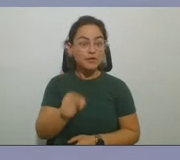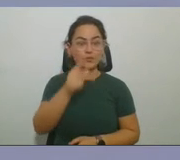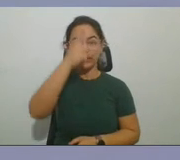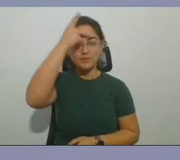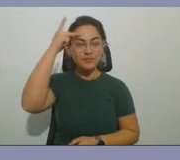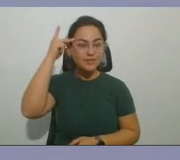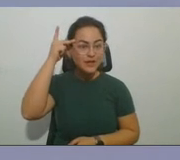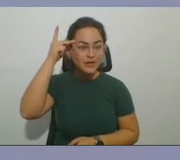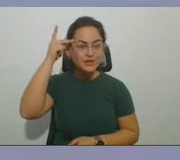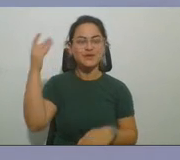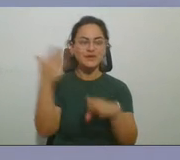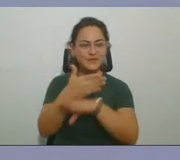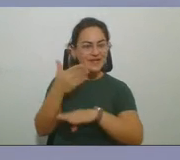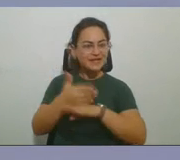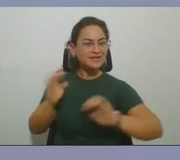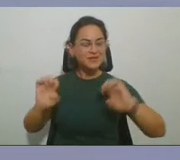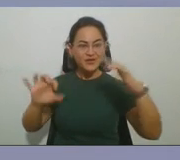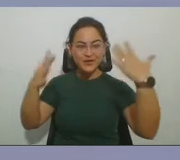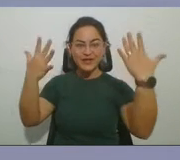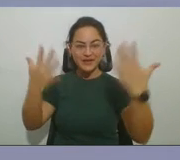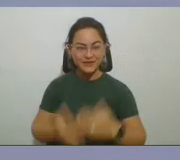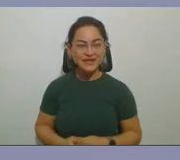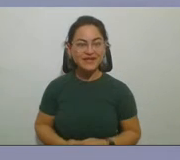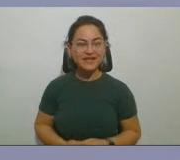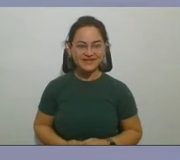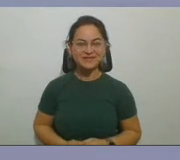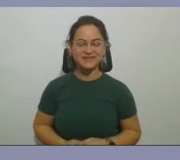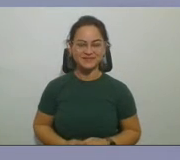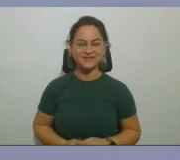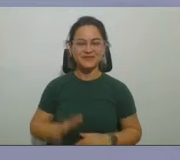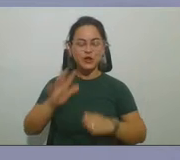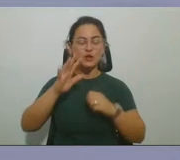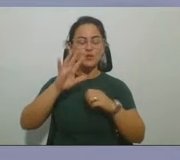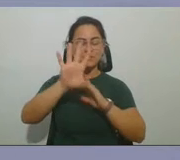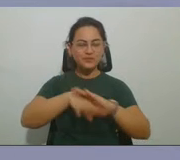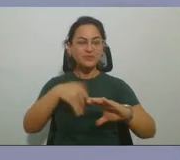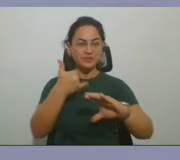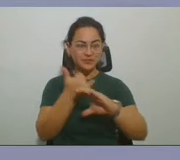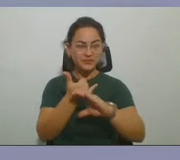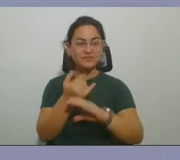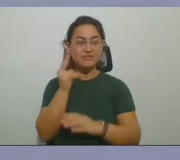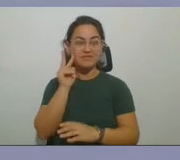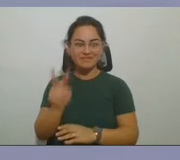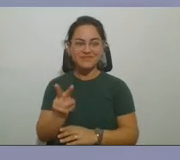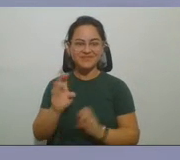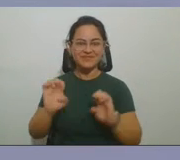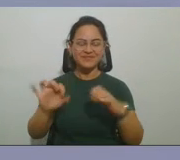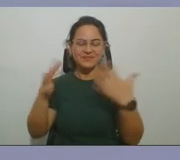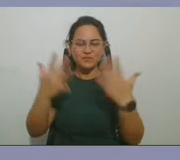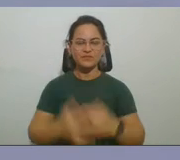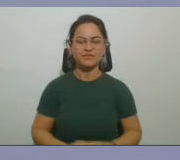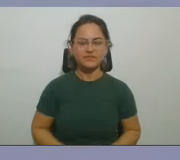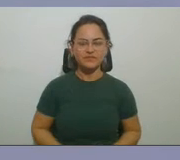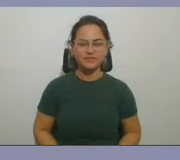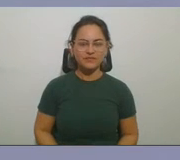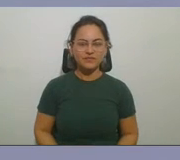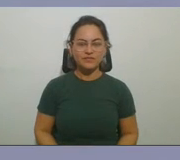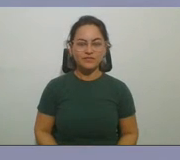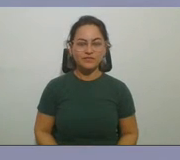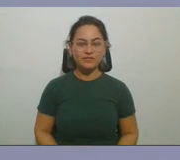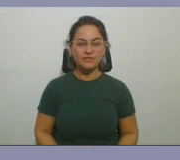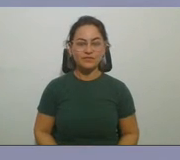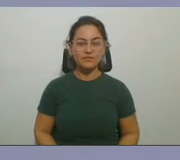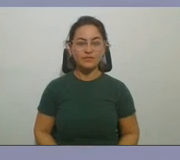e nos acompanham pelo canal da UNESC TV no YouTube. Estar aqui na noite de hoje é motivo de muita